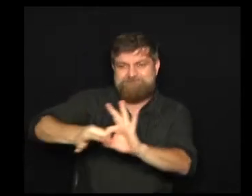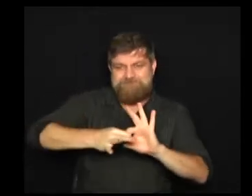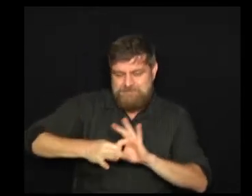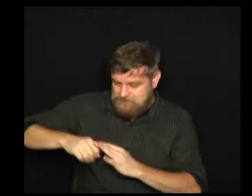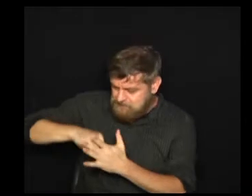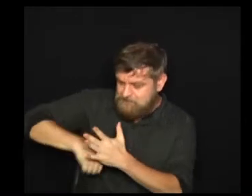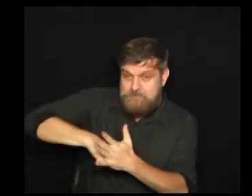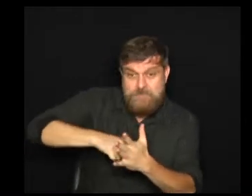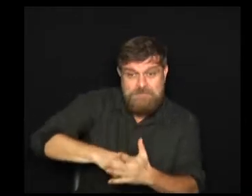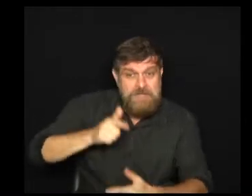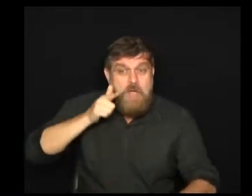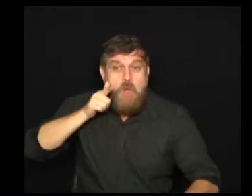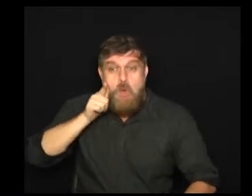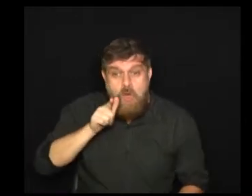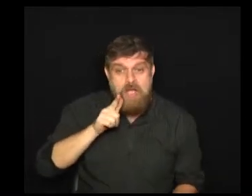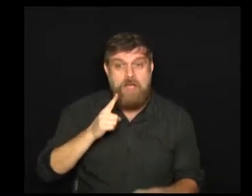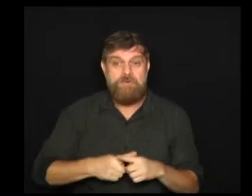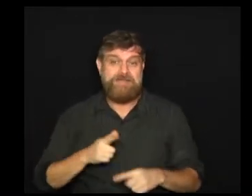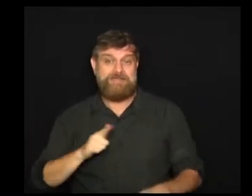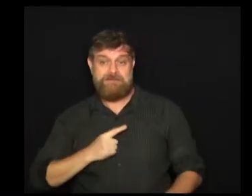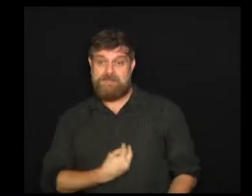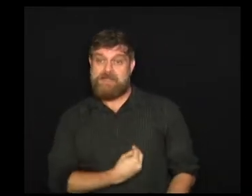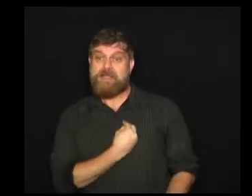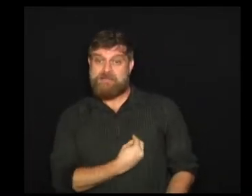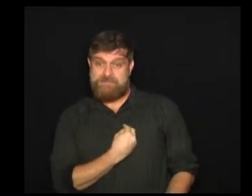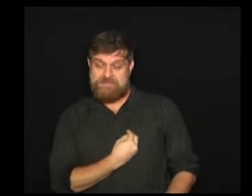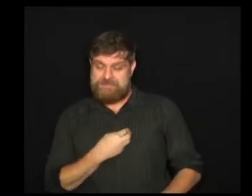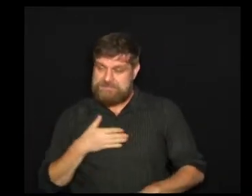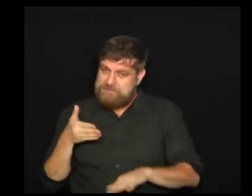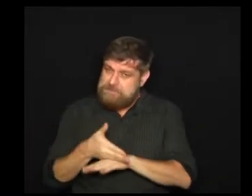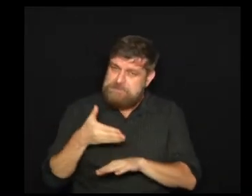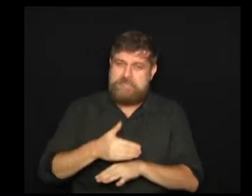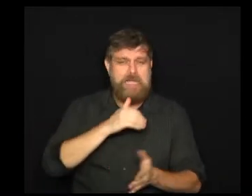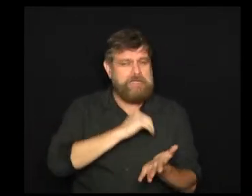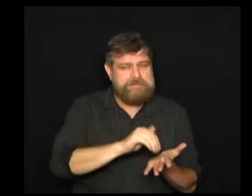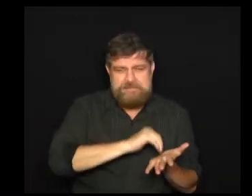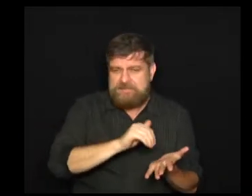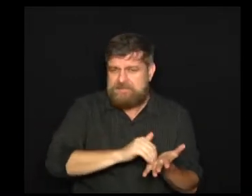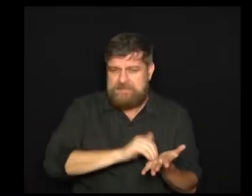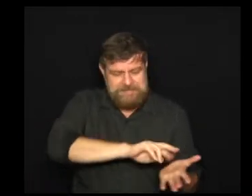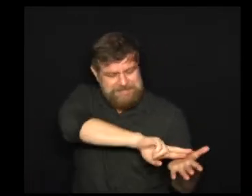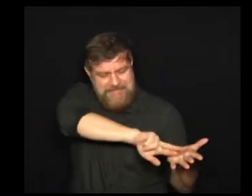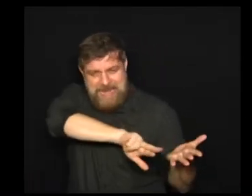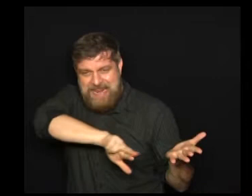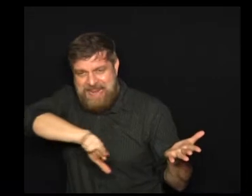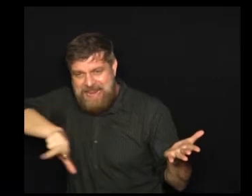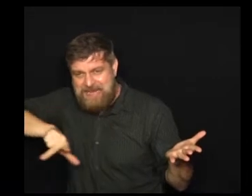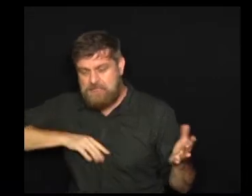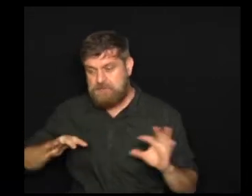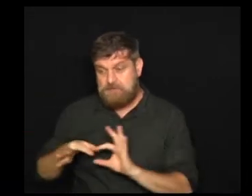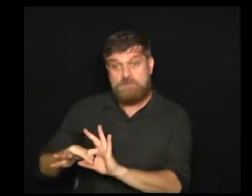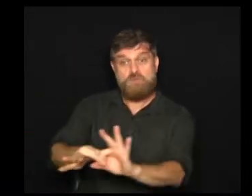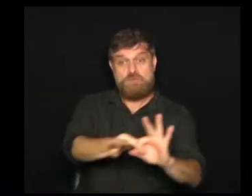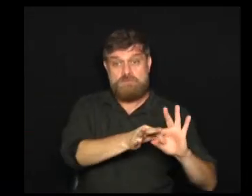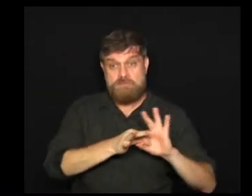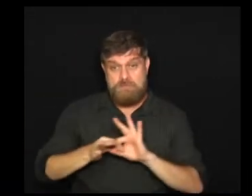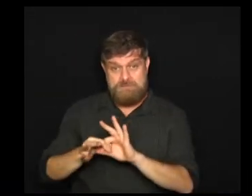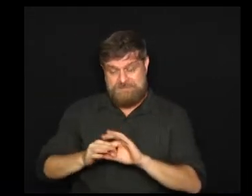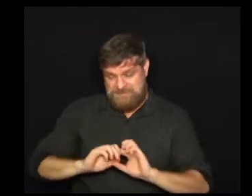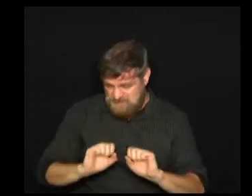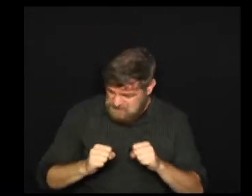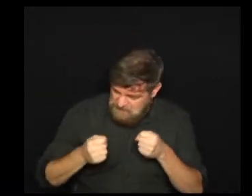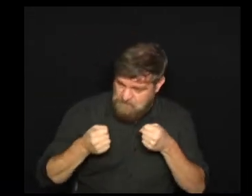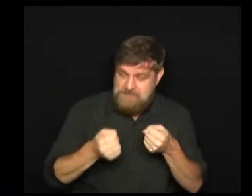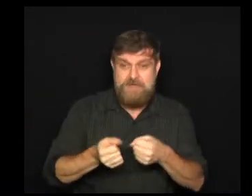só foi possível devido também à participação de todas as secretárias e secretários que estavam engajados também em tentar dar o melhor para